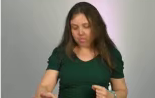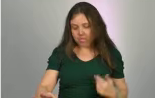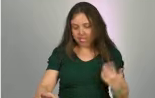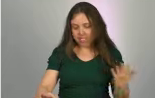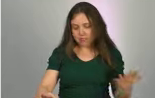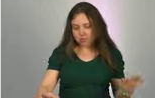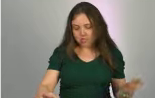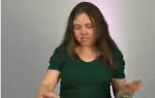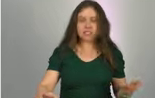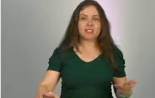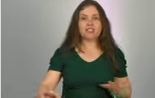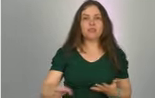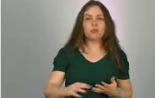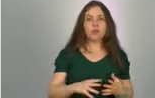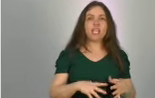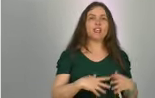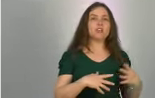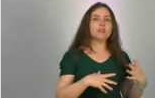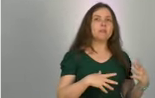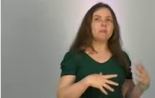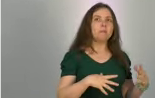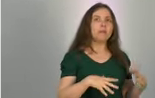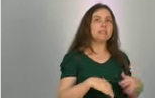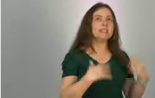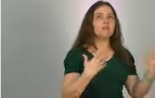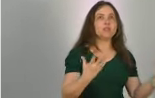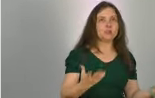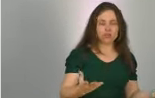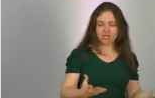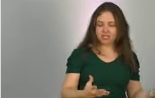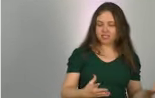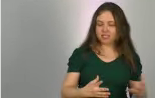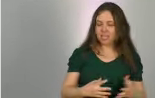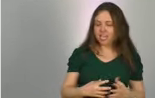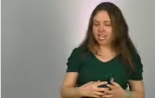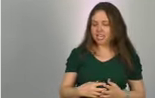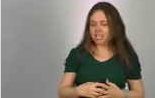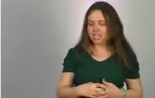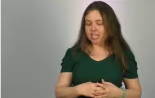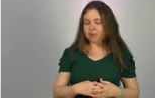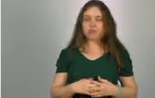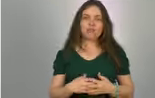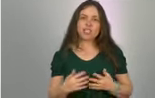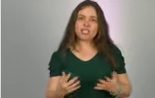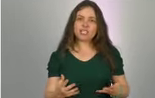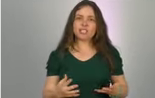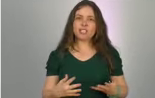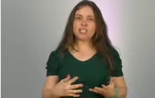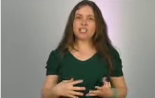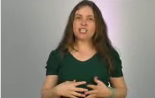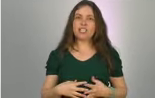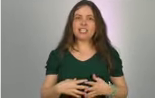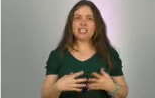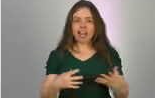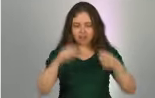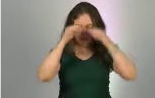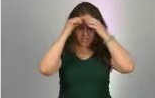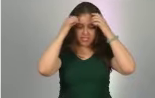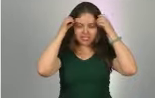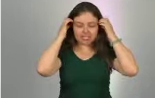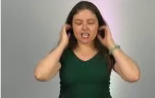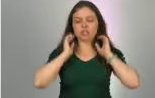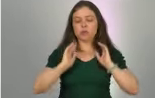fala o porquê das mudanças o porquê que Nós pensamos em mudanças e eu resolvi trazer esse